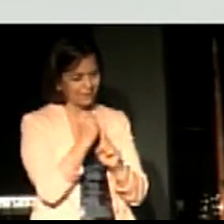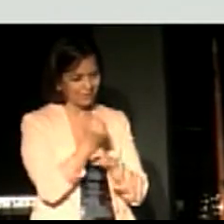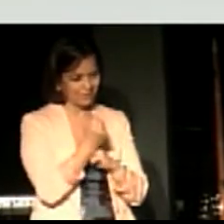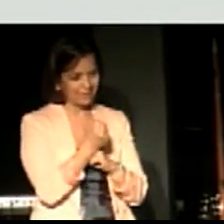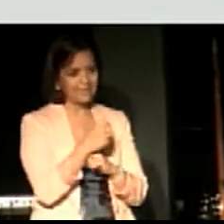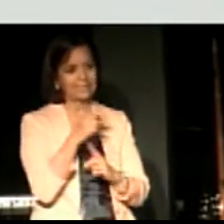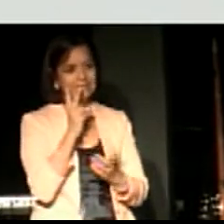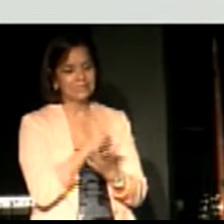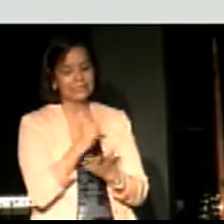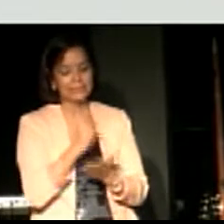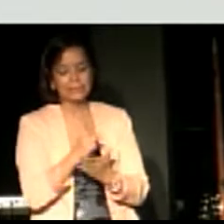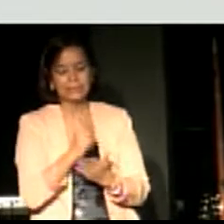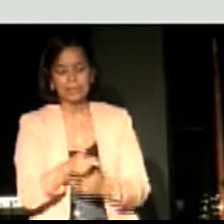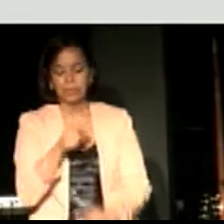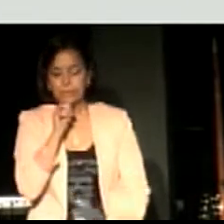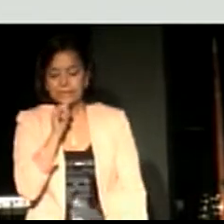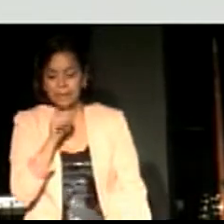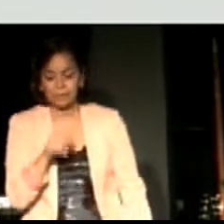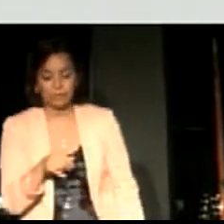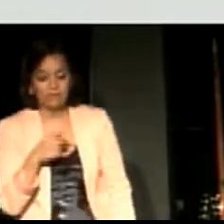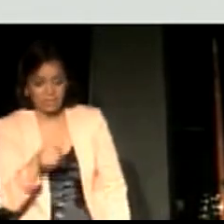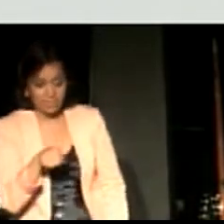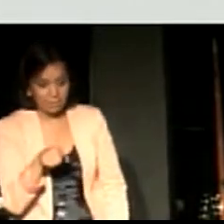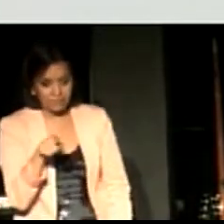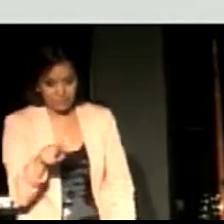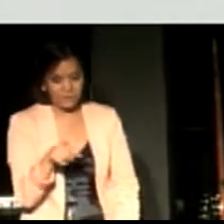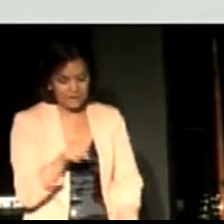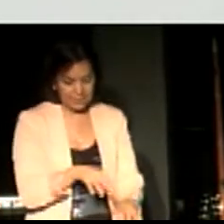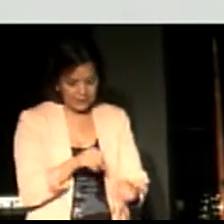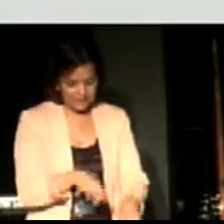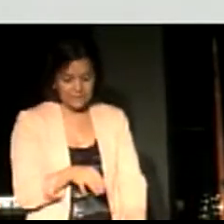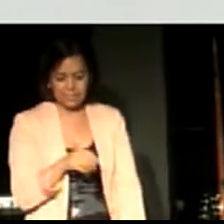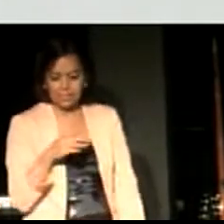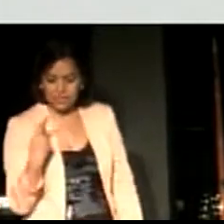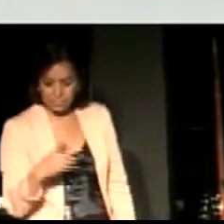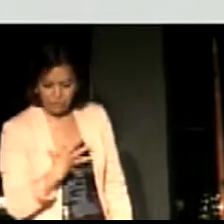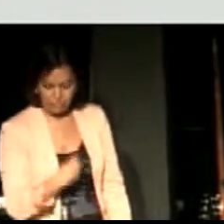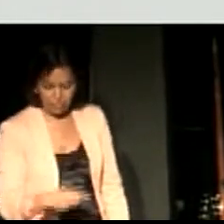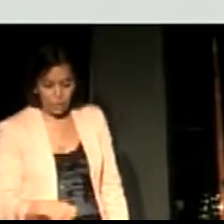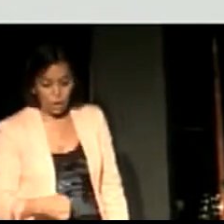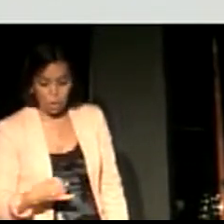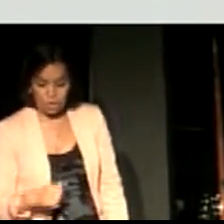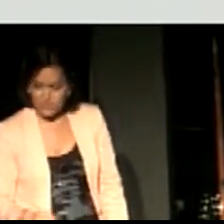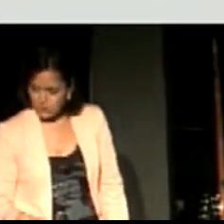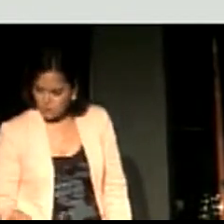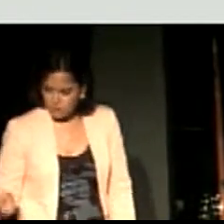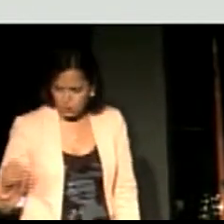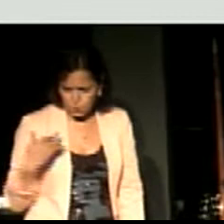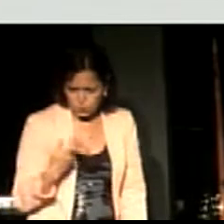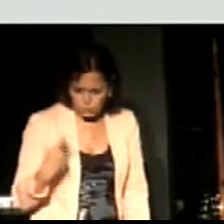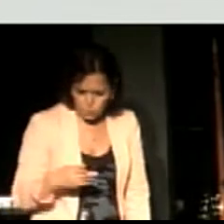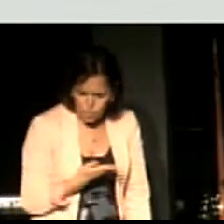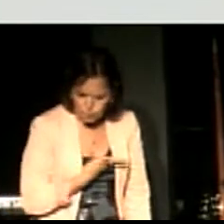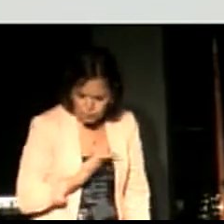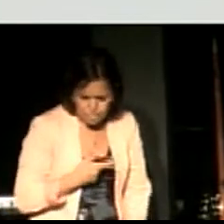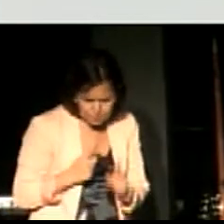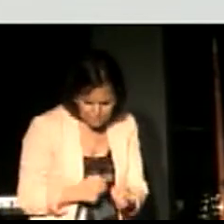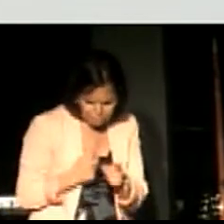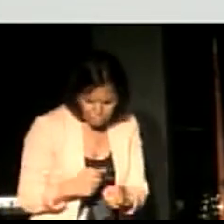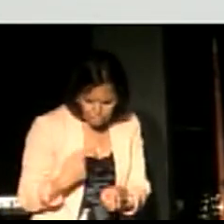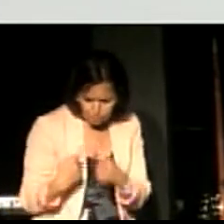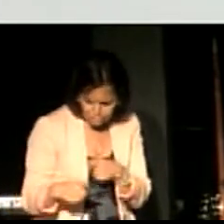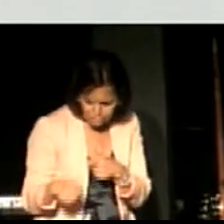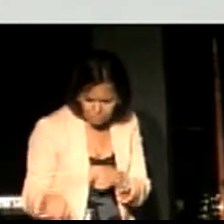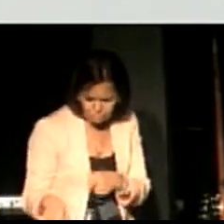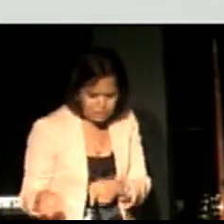nossos filhos. Seja agressivo. Passe por cima dos outros. Se há dois ali que estão disputando, olha, vá